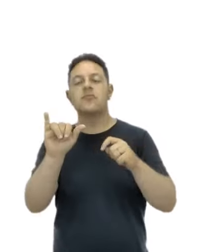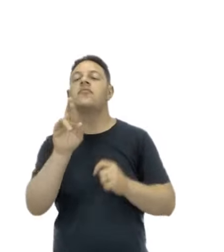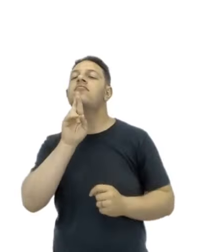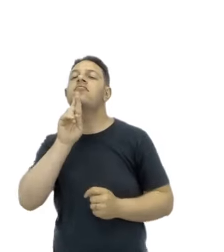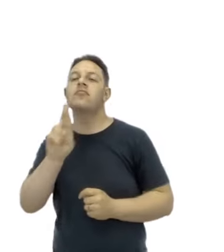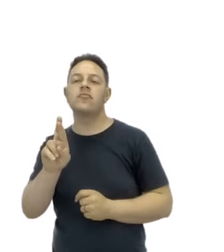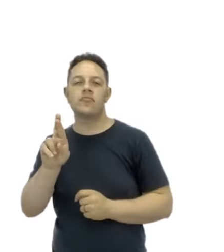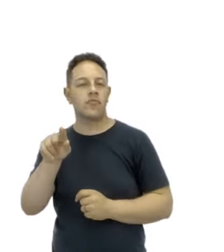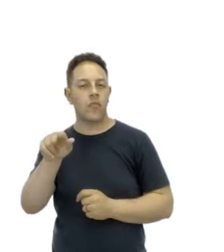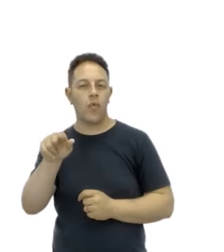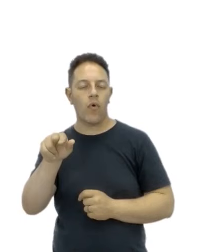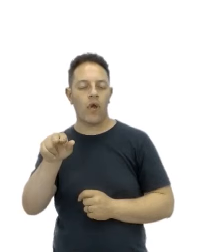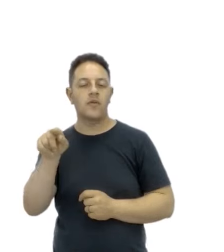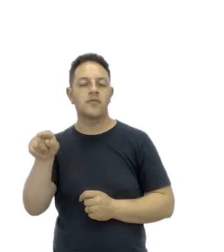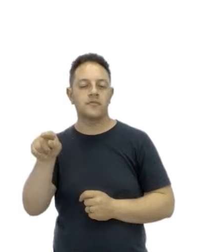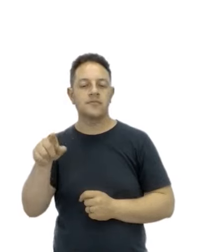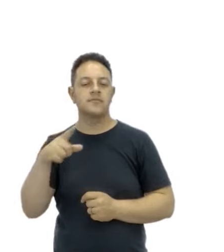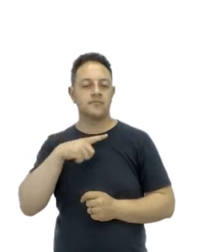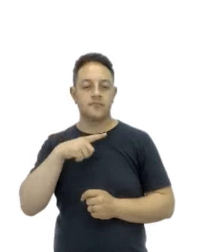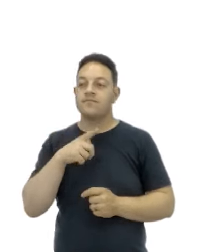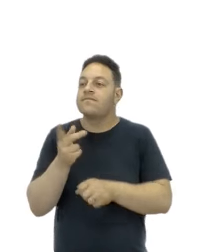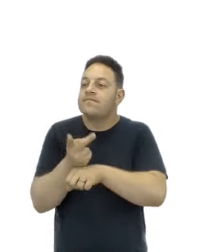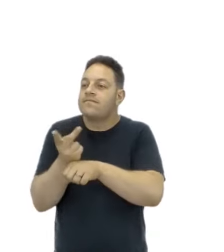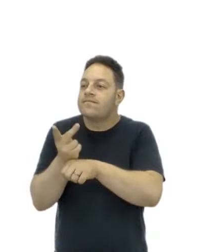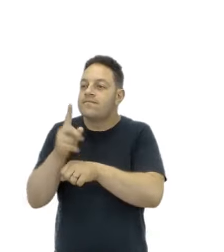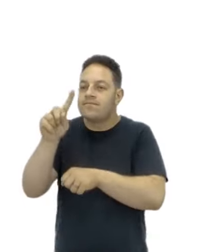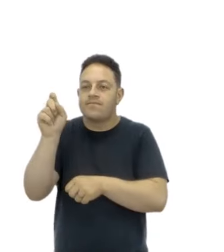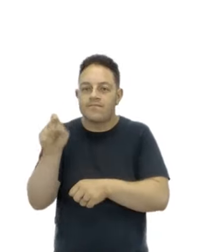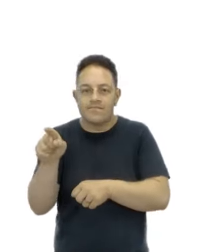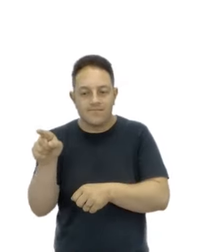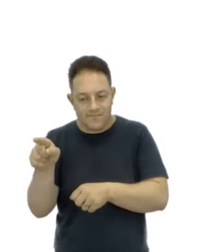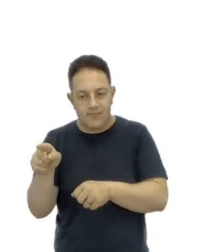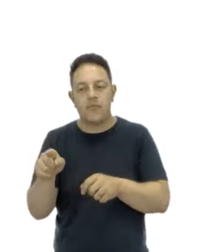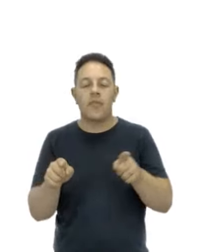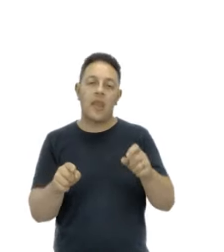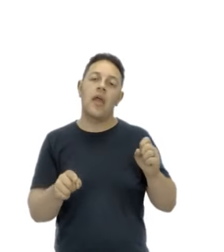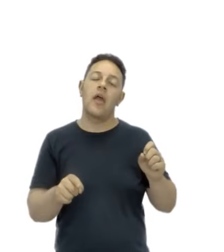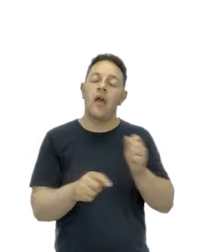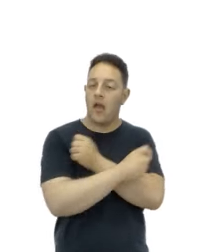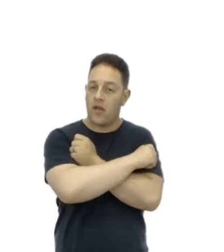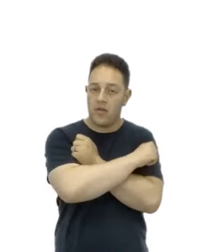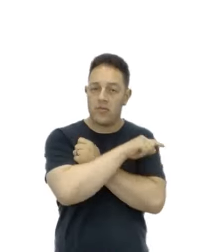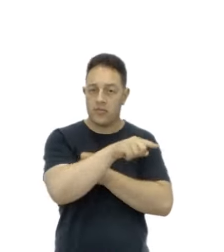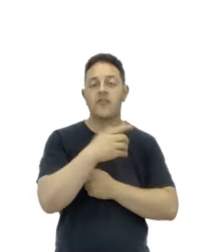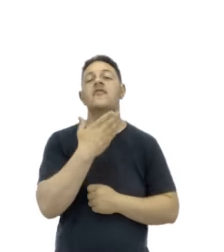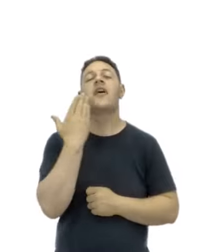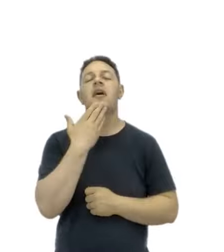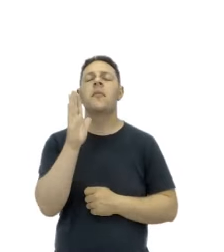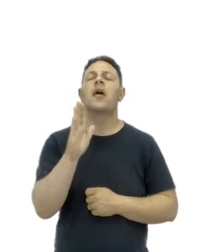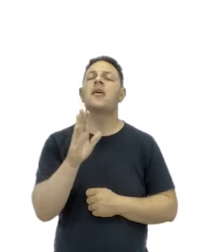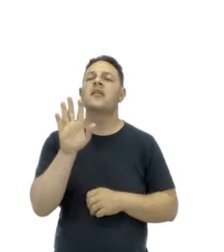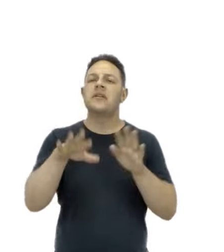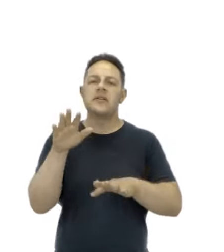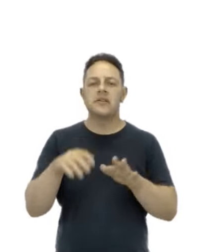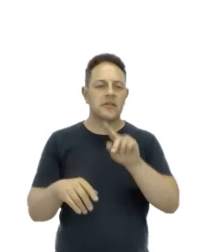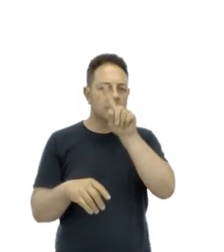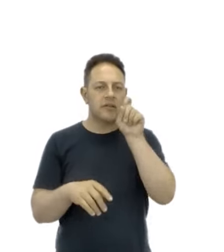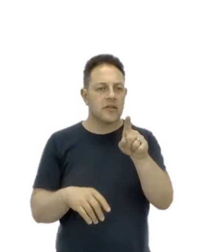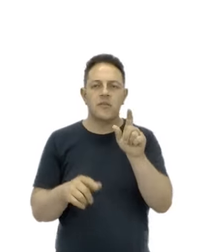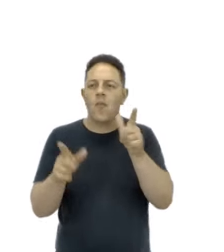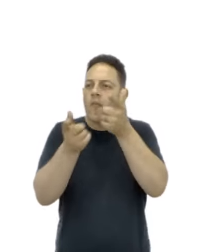igual, e aí temos que buscar, isso fica tranquilo para o estudante. Quando a incógnita muda para um dos